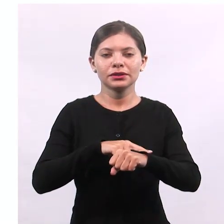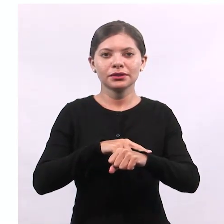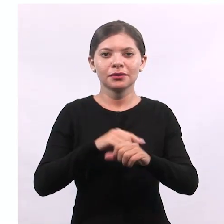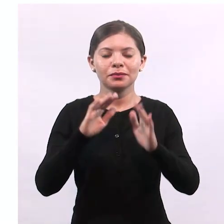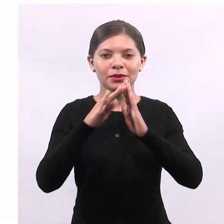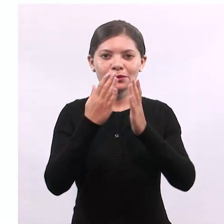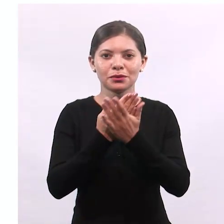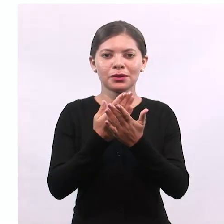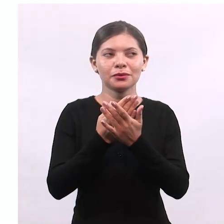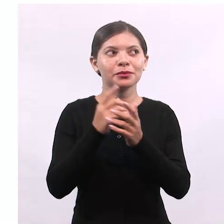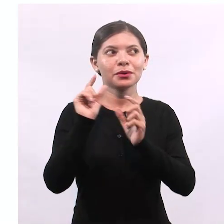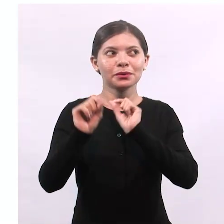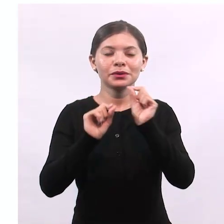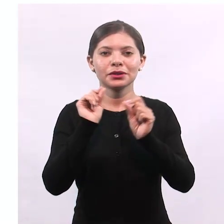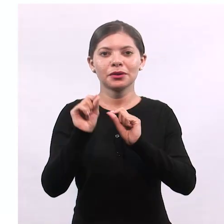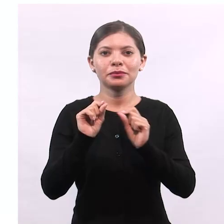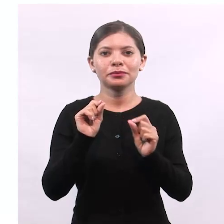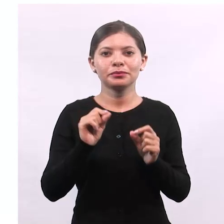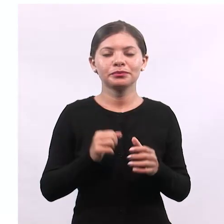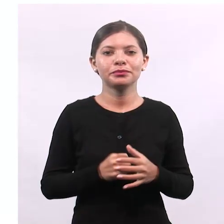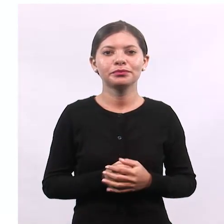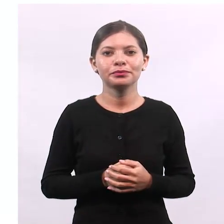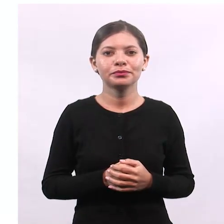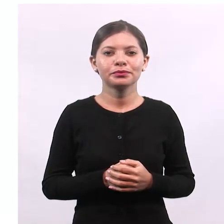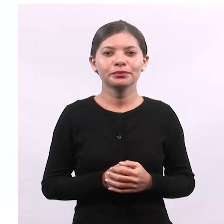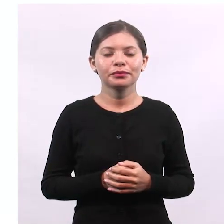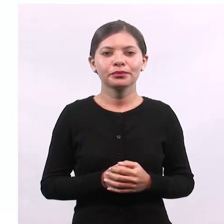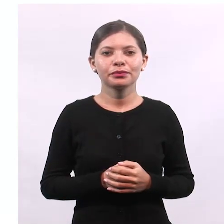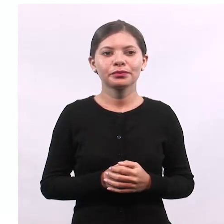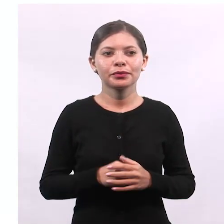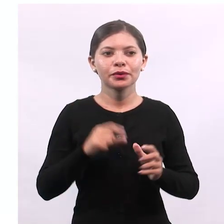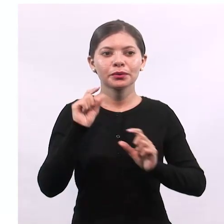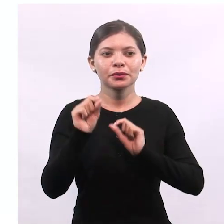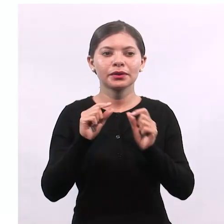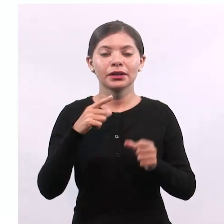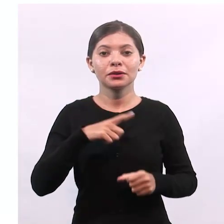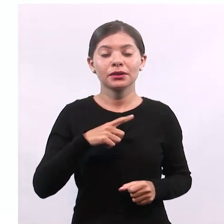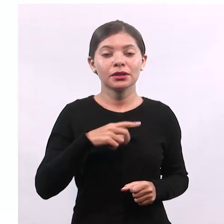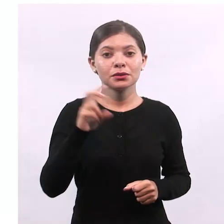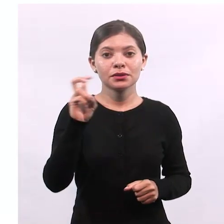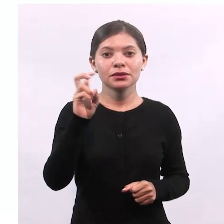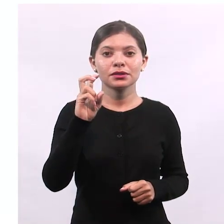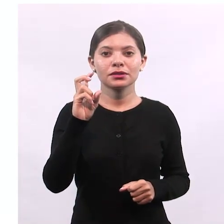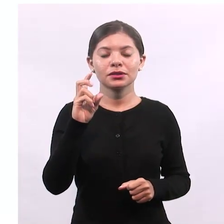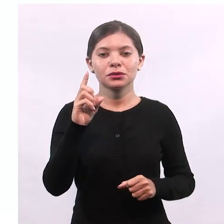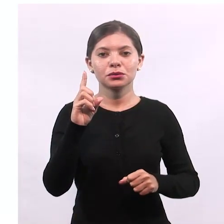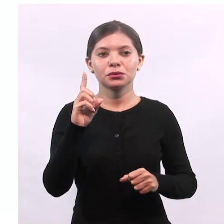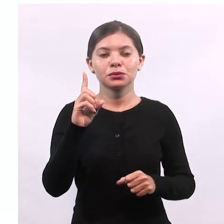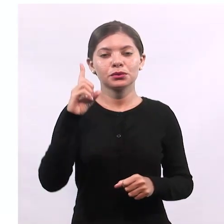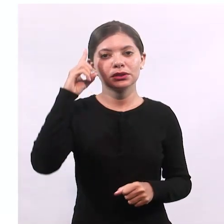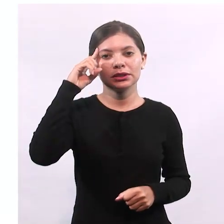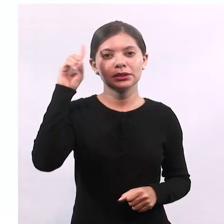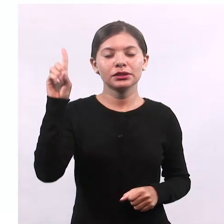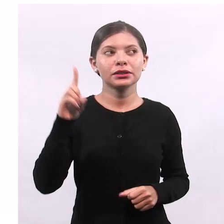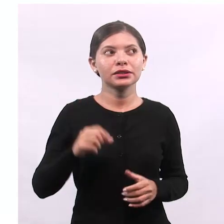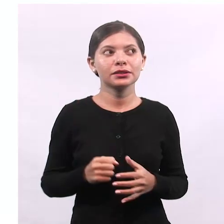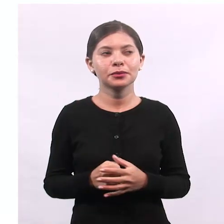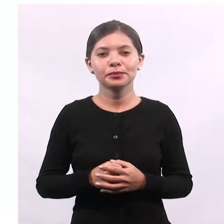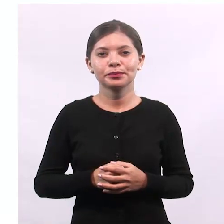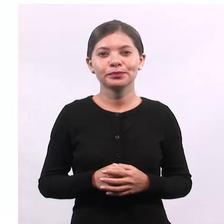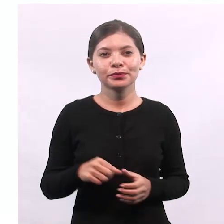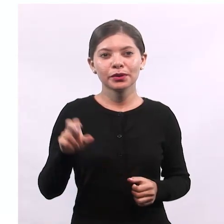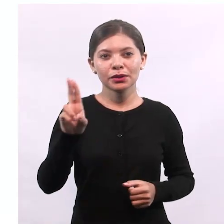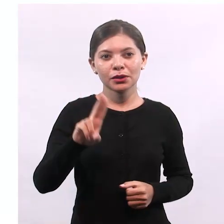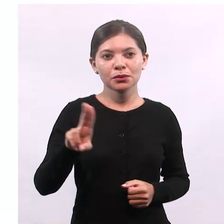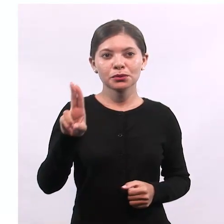7 horas diárias ele tá supondo que eu tenho cinco dias letivos que é usual